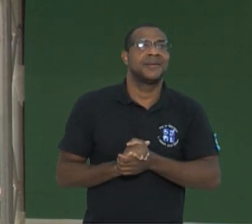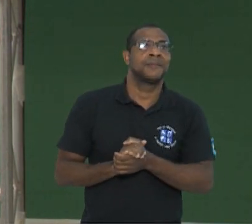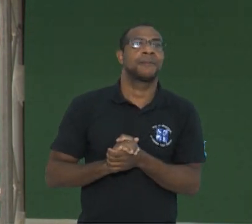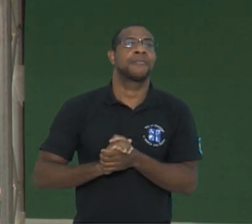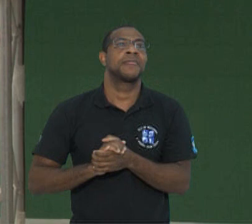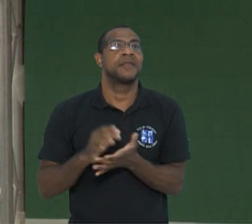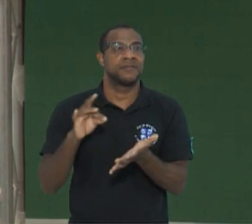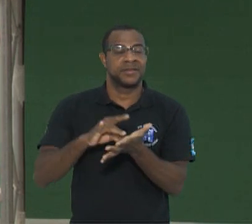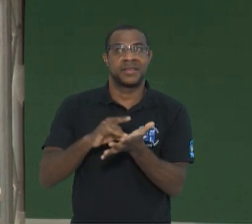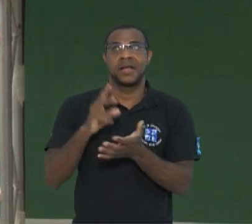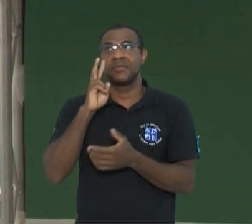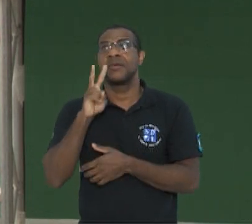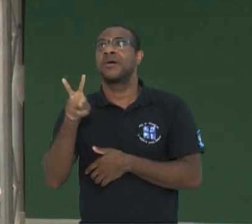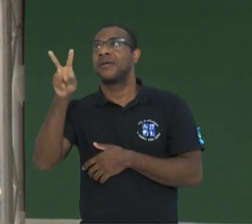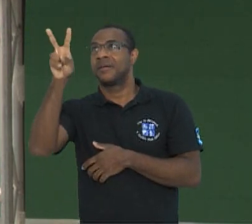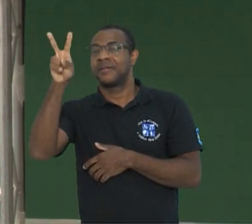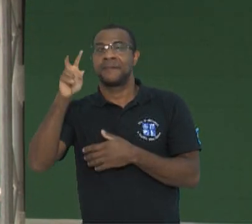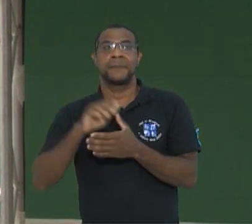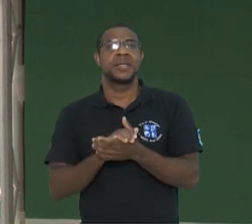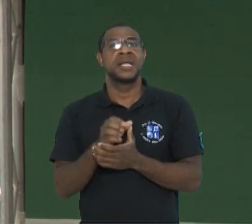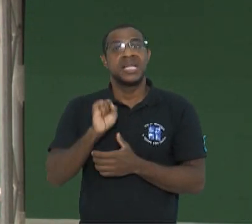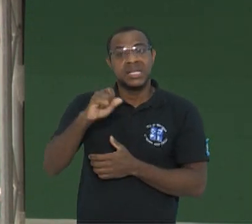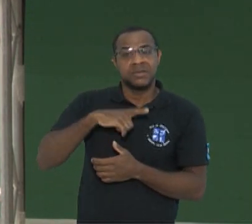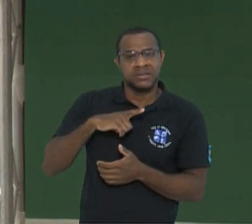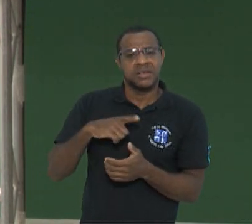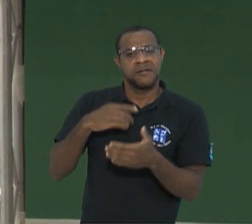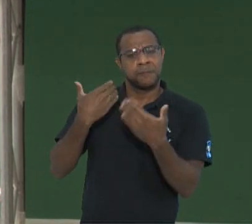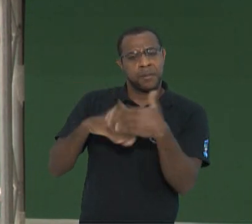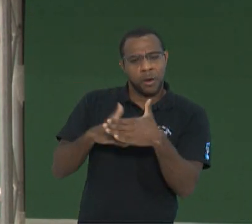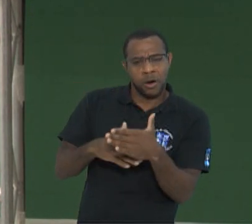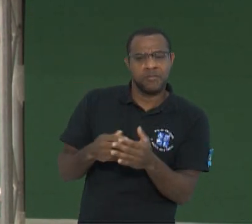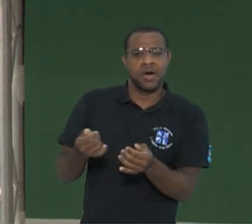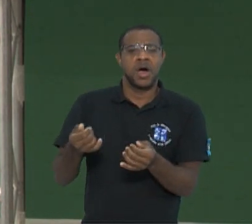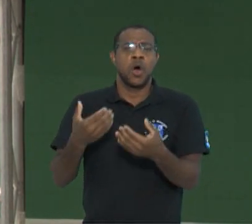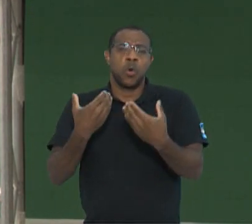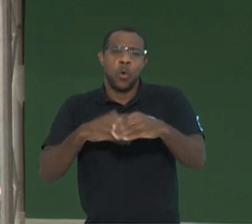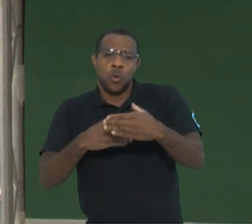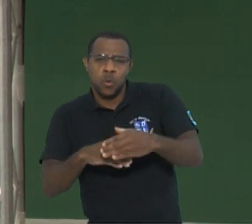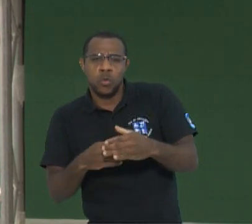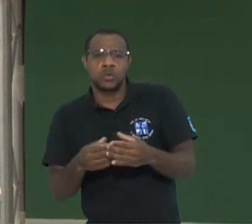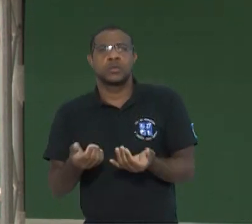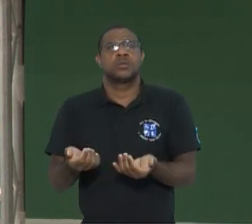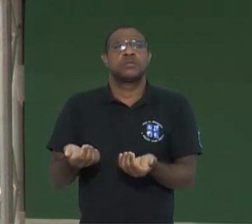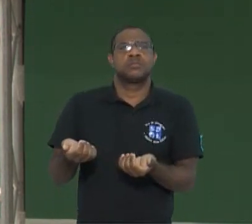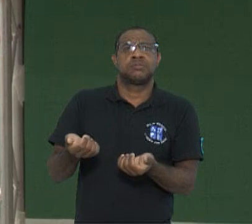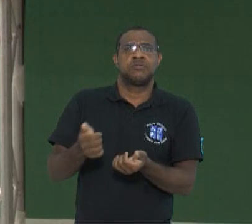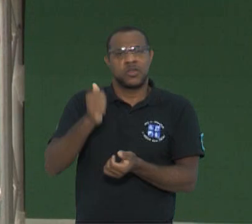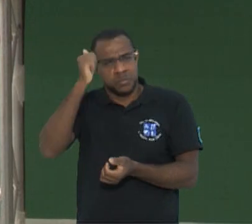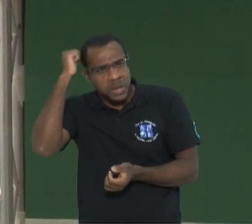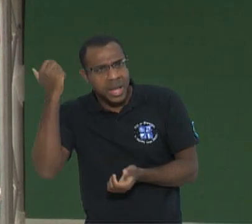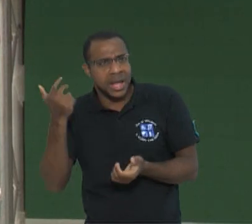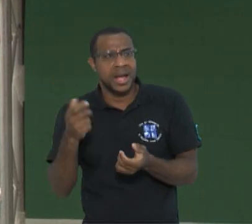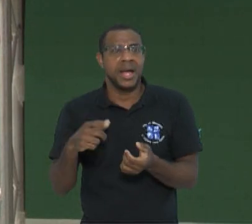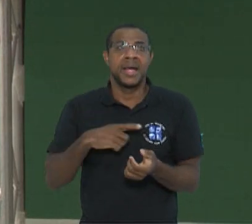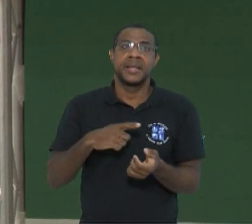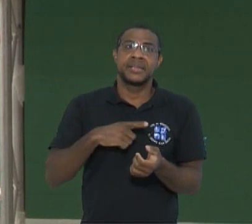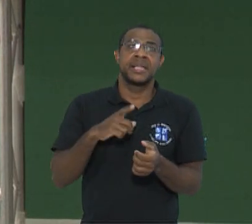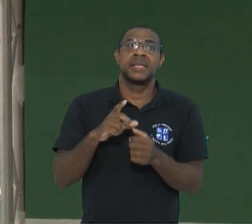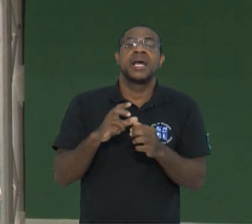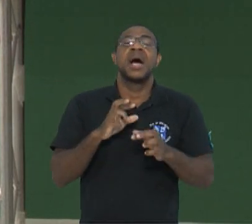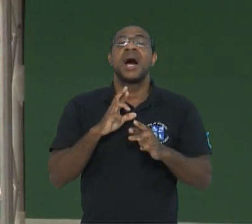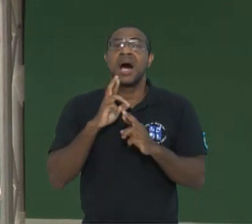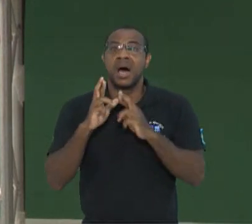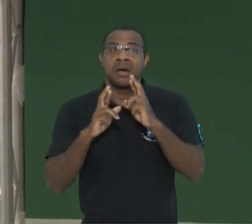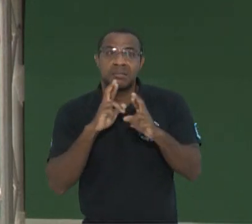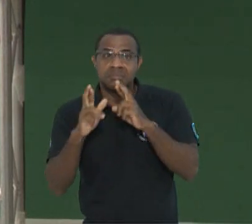uma prova, um vestibular, um concurso, um Enem, qualquer teste, aqui você marca a alternativa B com toda a segurança e passa